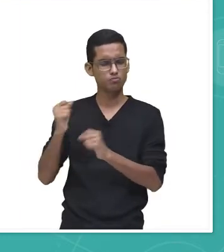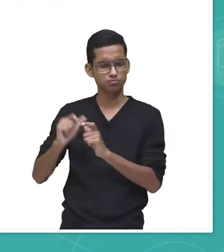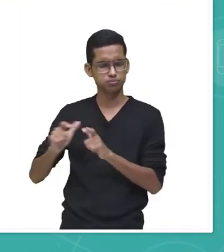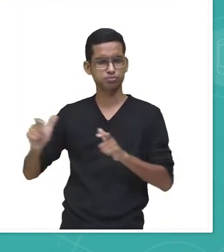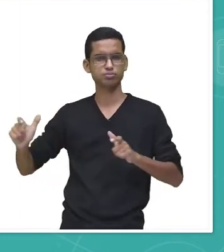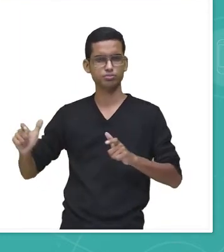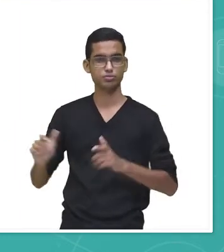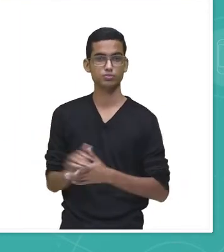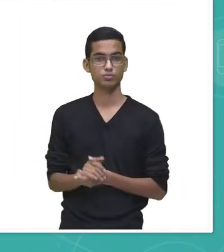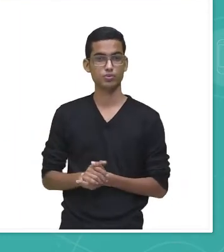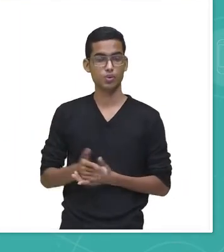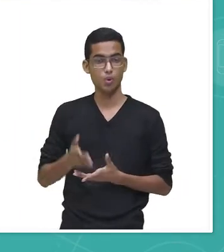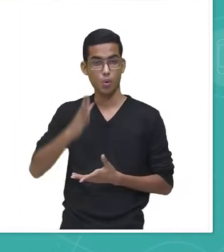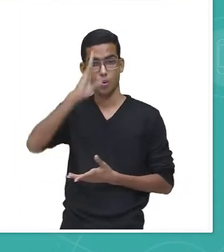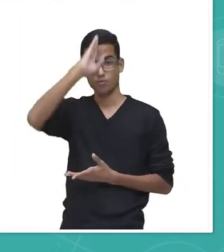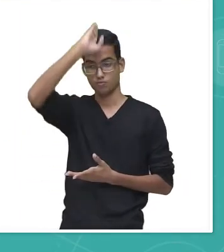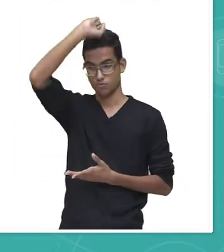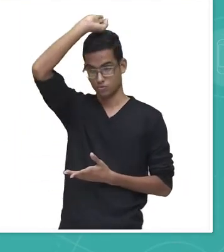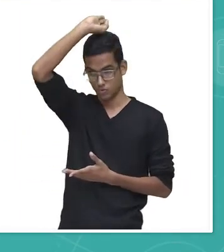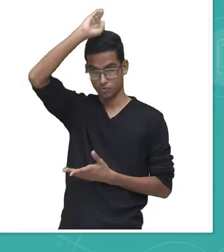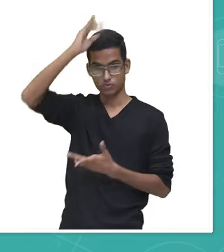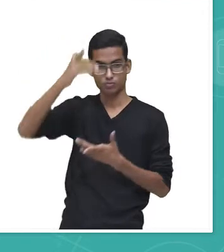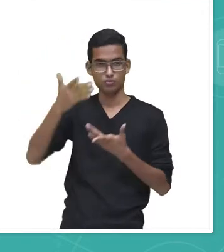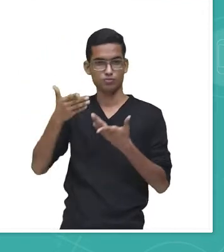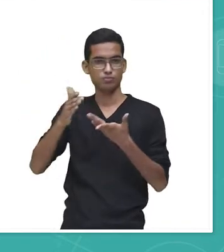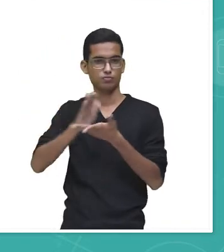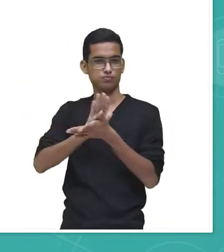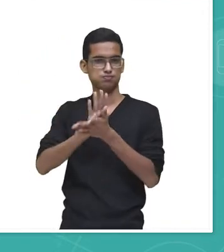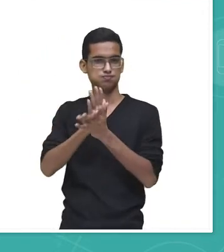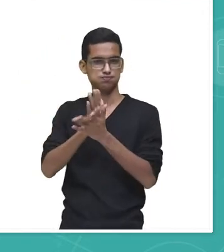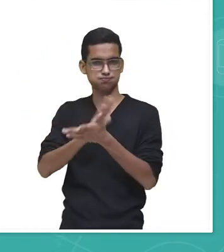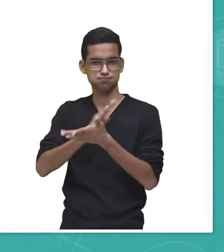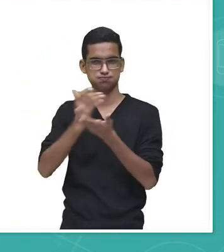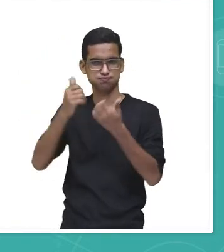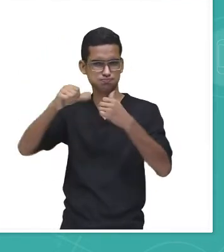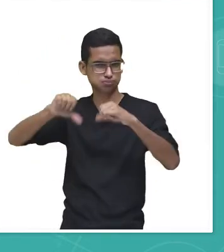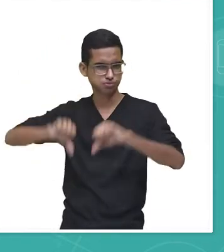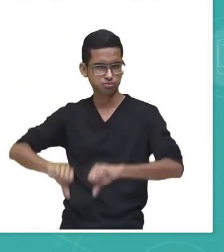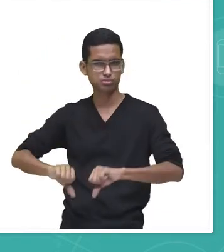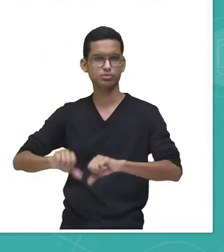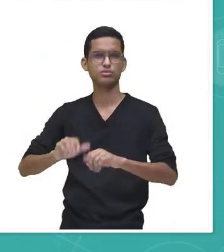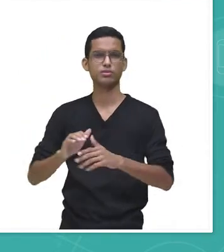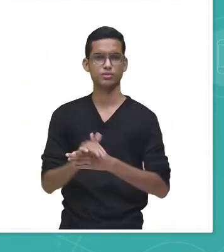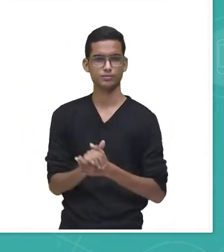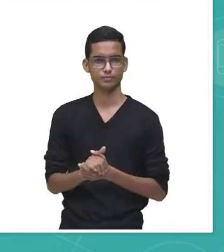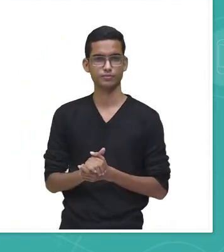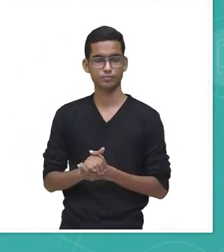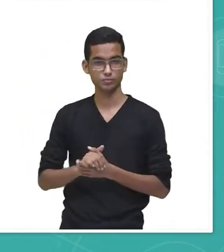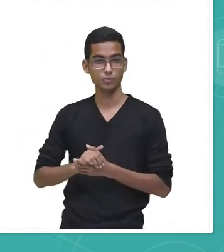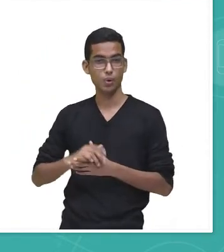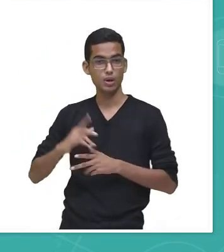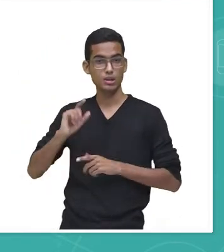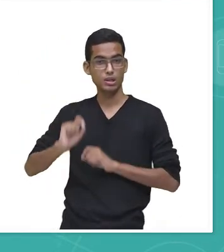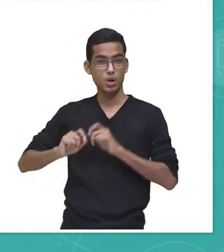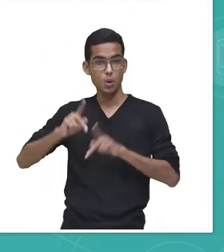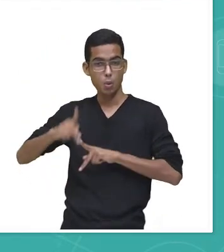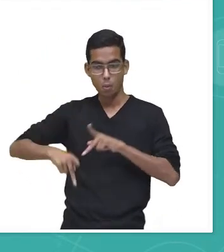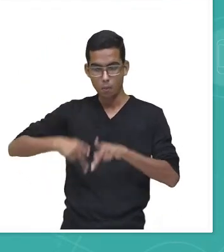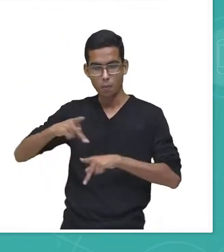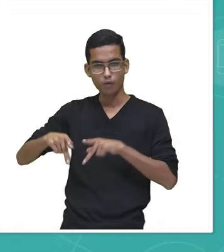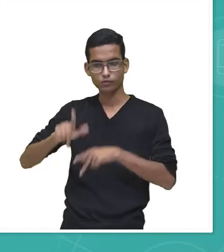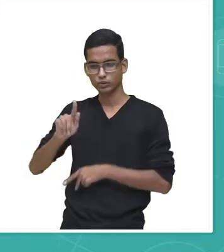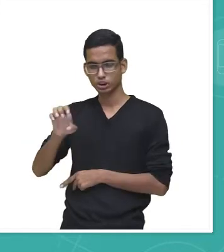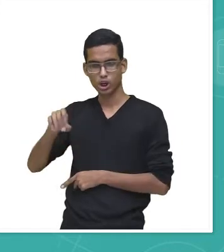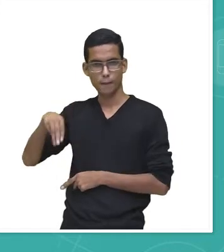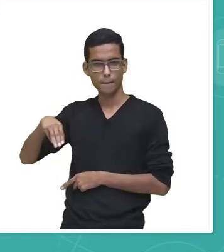eu vou reiniciar o processo de ruralização que os povos germânicos, responsáveis também pelo fim do Império